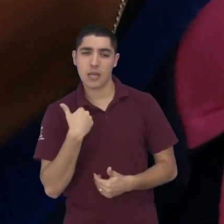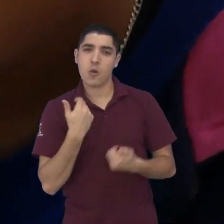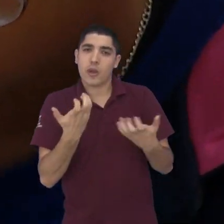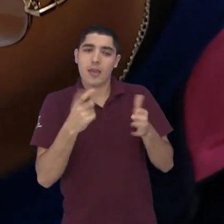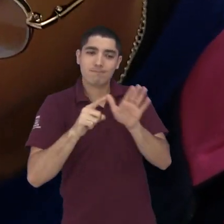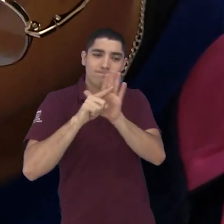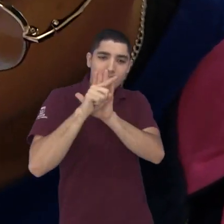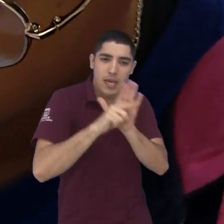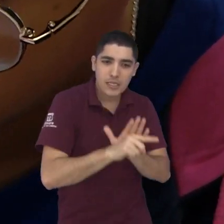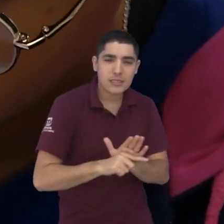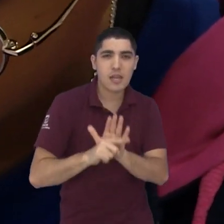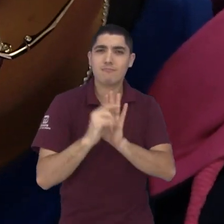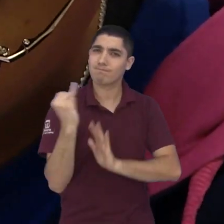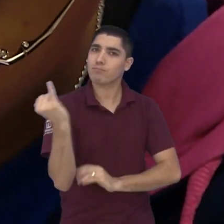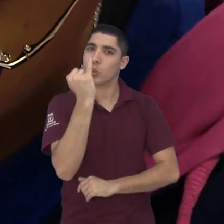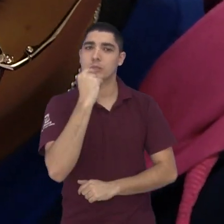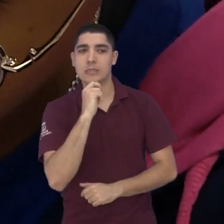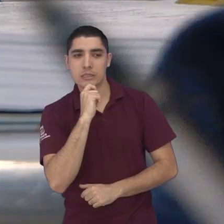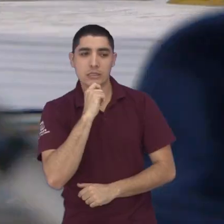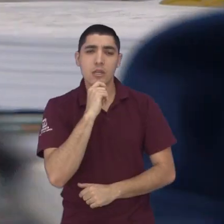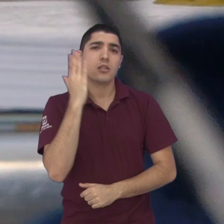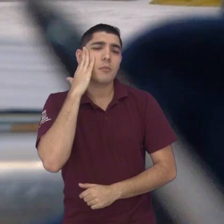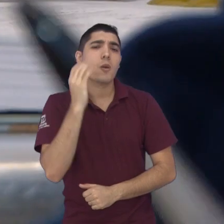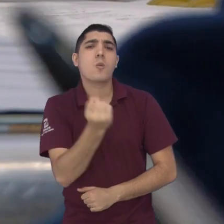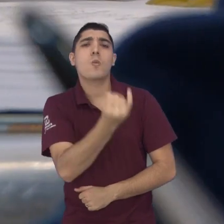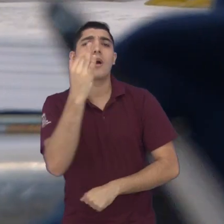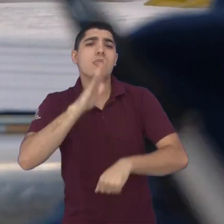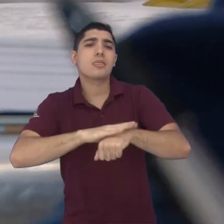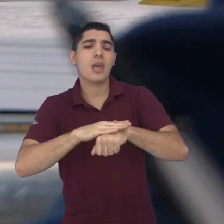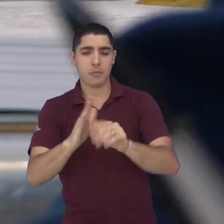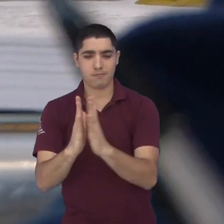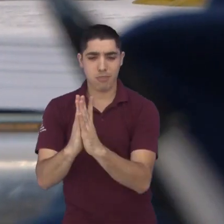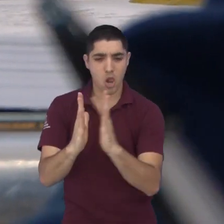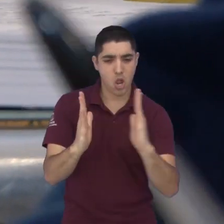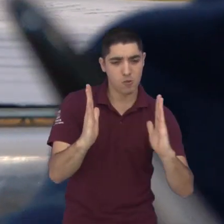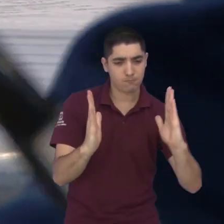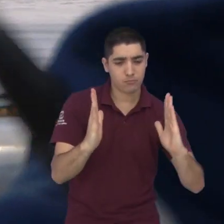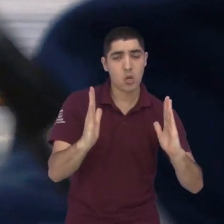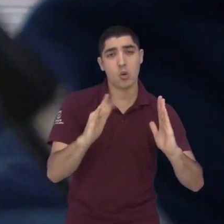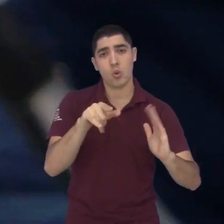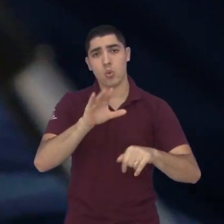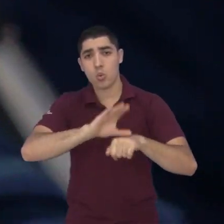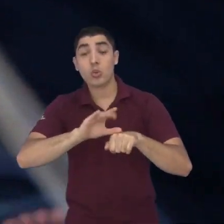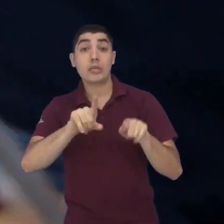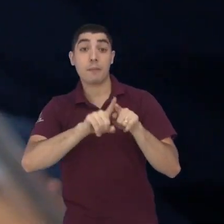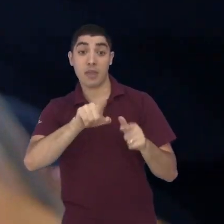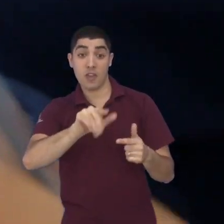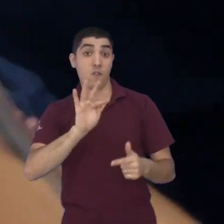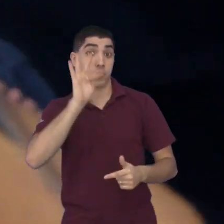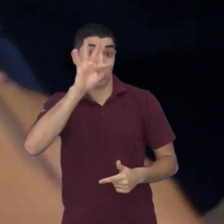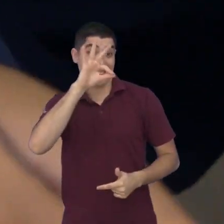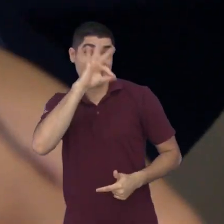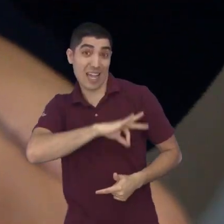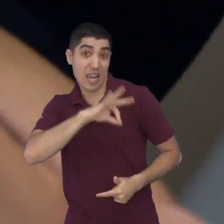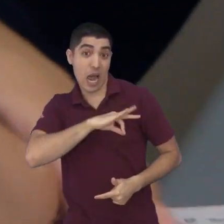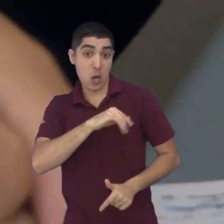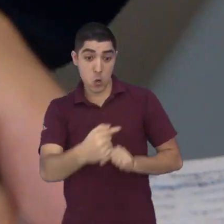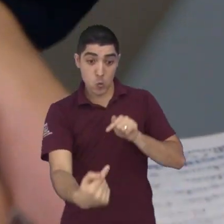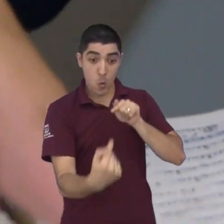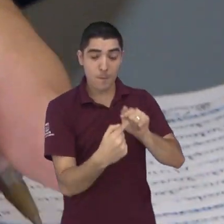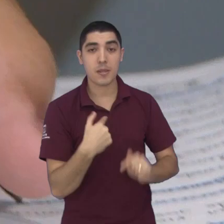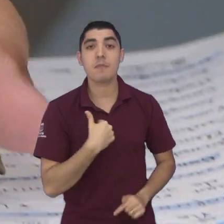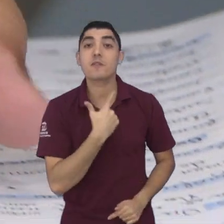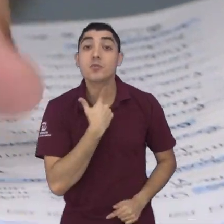seguir pesquisar é fundamental Analise a duração do curso as disciplinas e também se o salário profissional